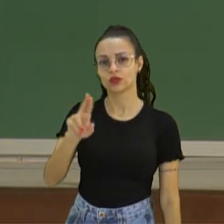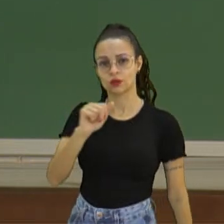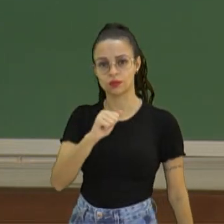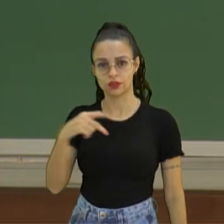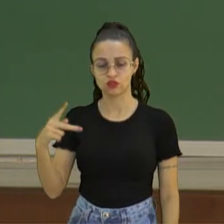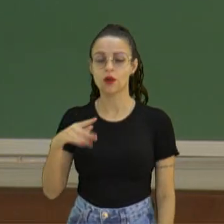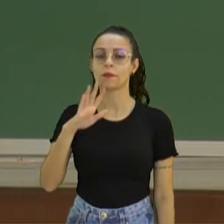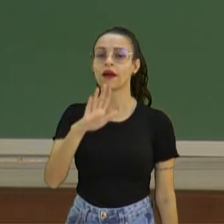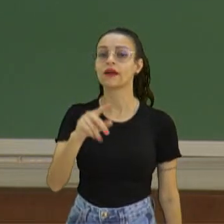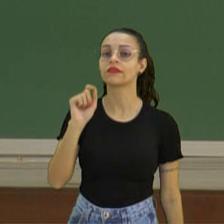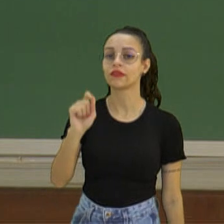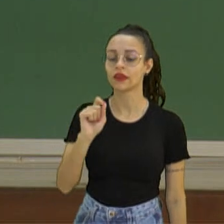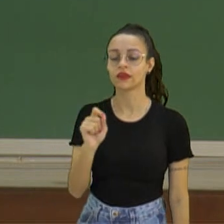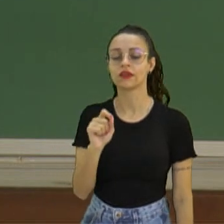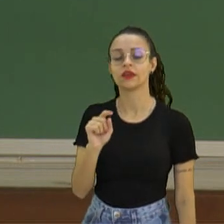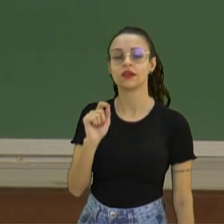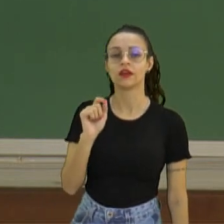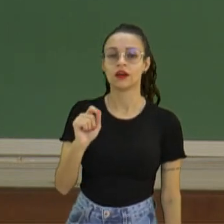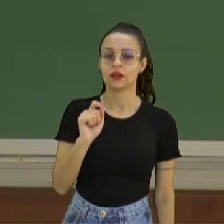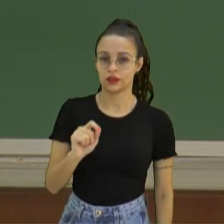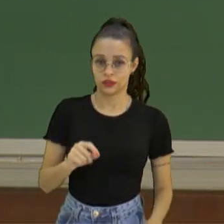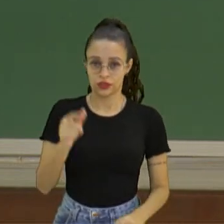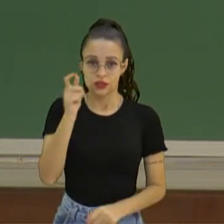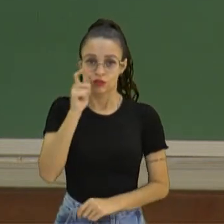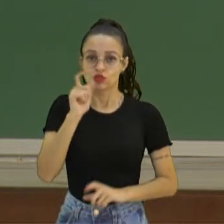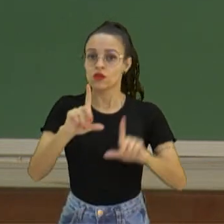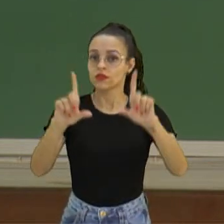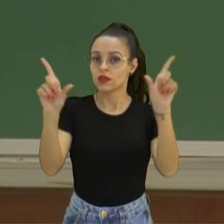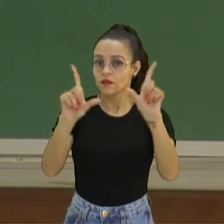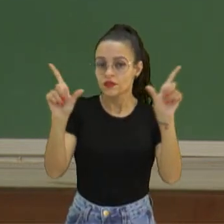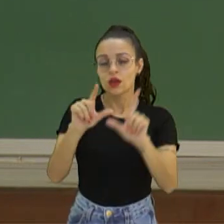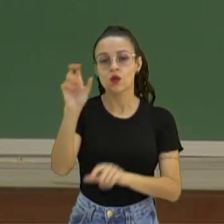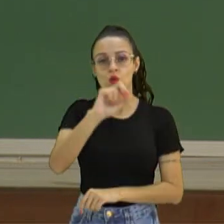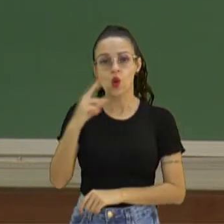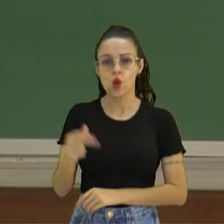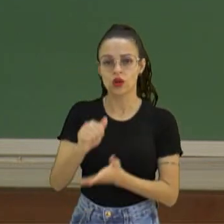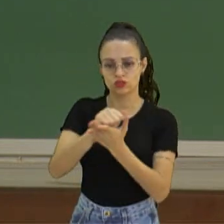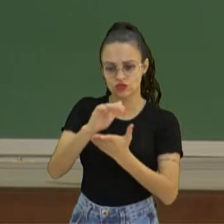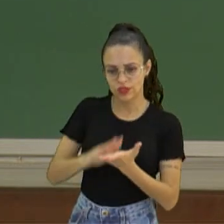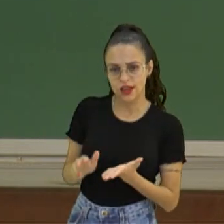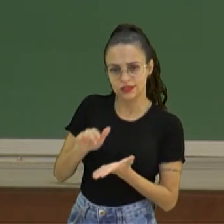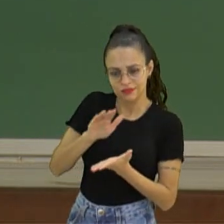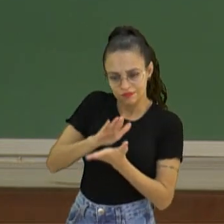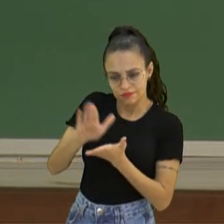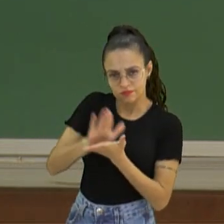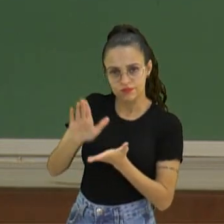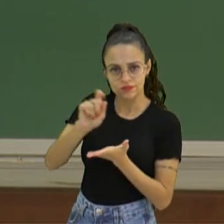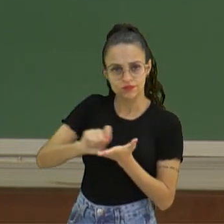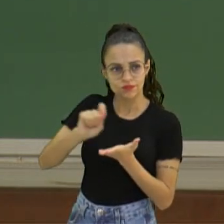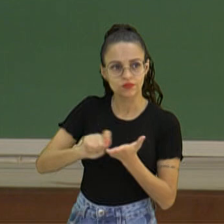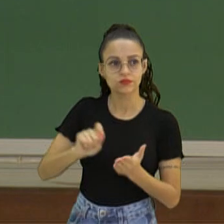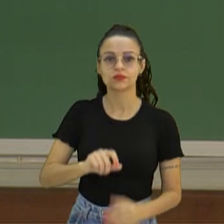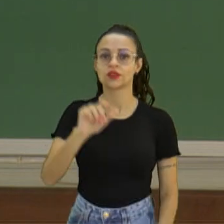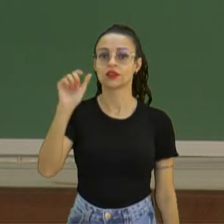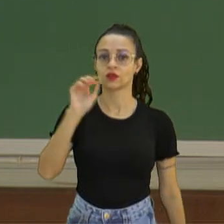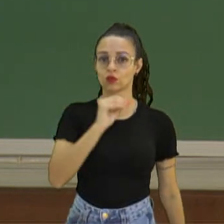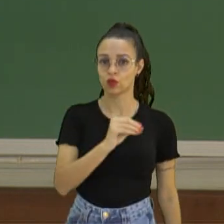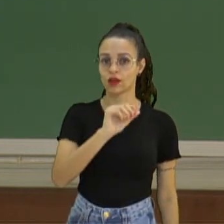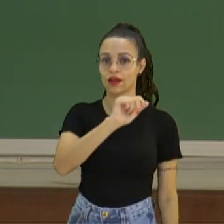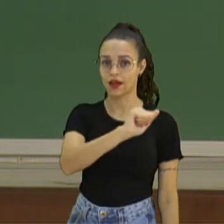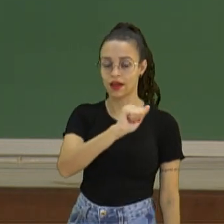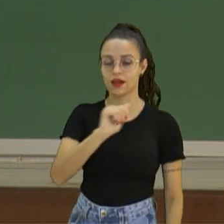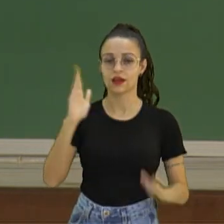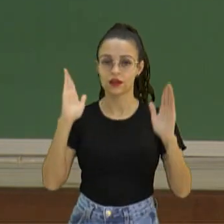aplicativo Mas quem tiver fazendo pela televisão ou recebendo em casa as atividades então a nota lá letra A